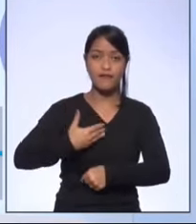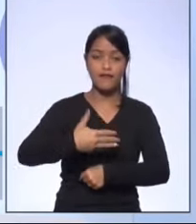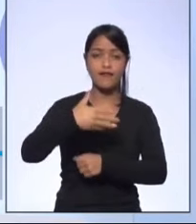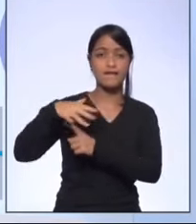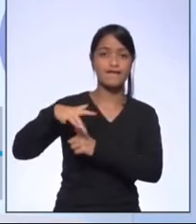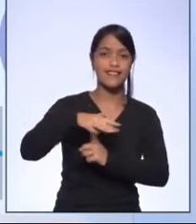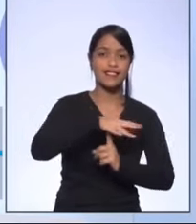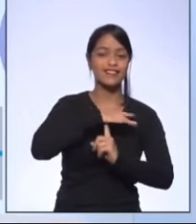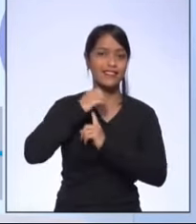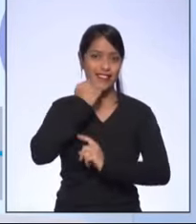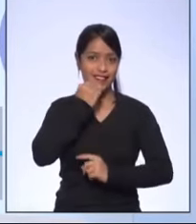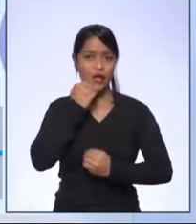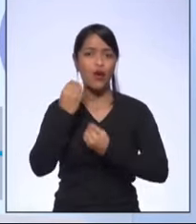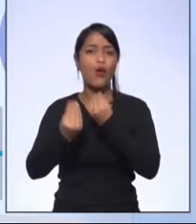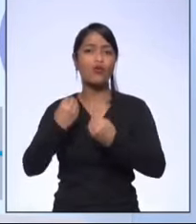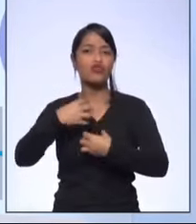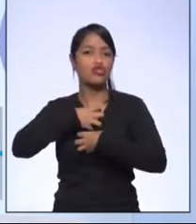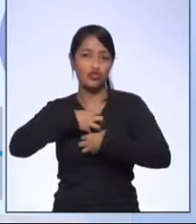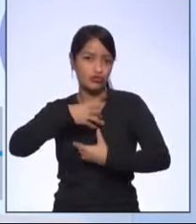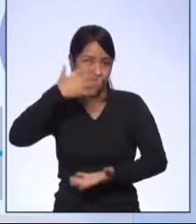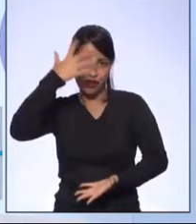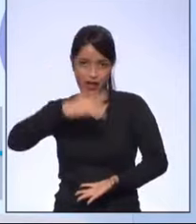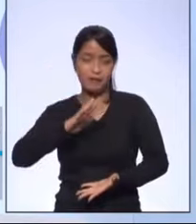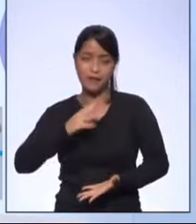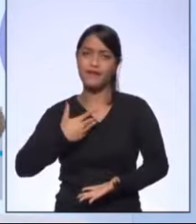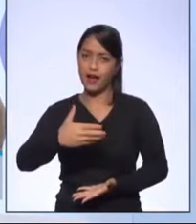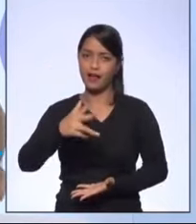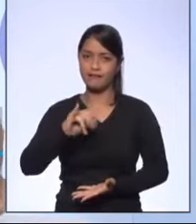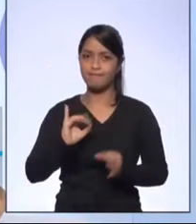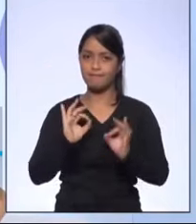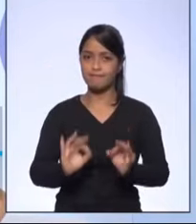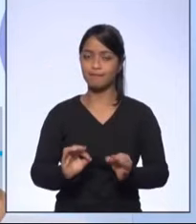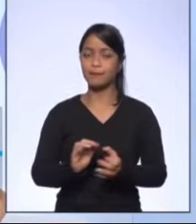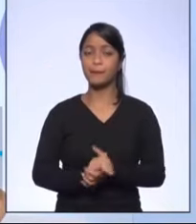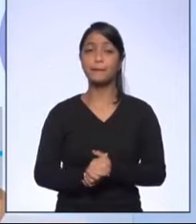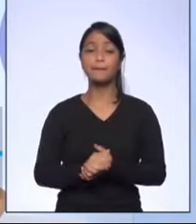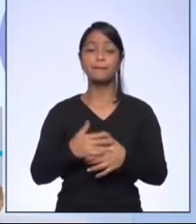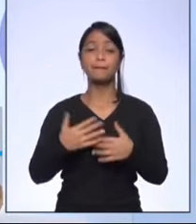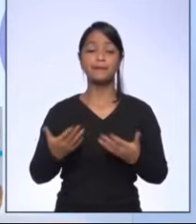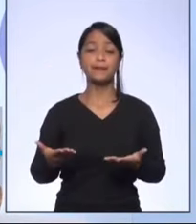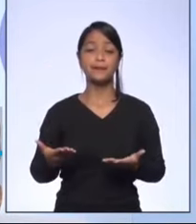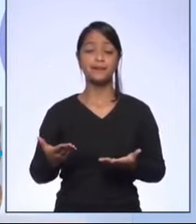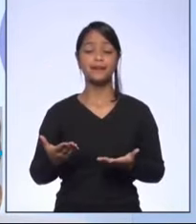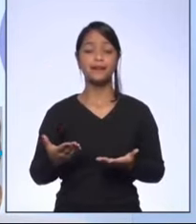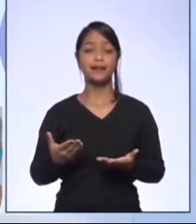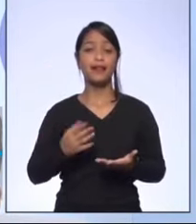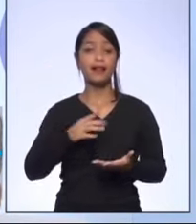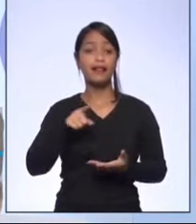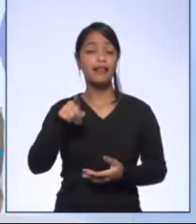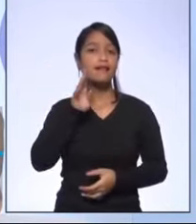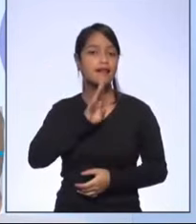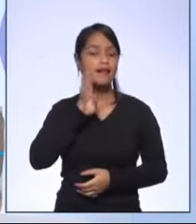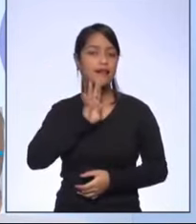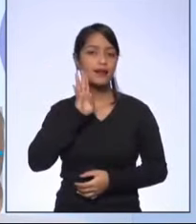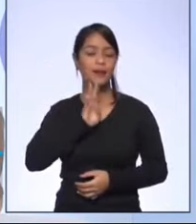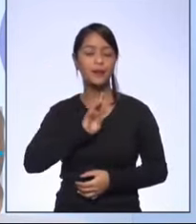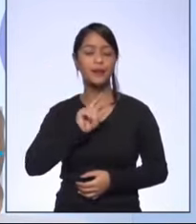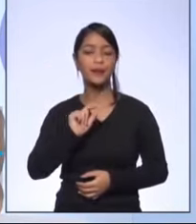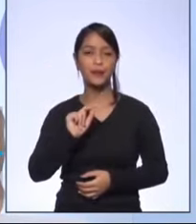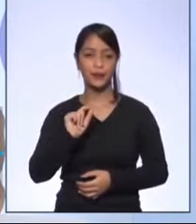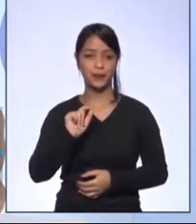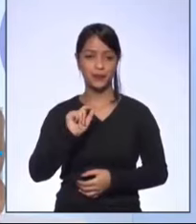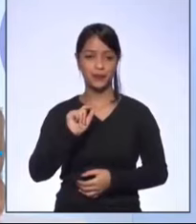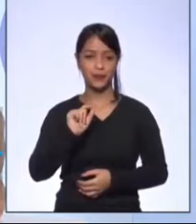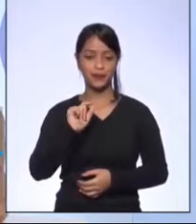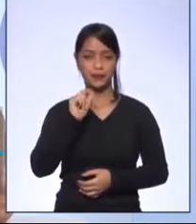que será, mas com certeza teremos, né? E uma aplicação bem legal, uma